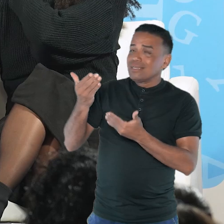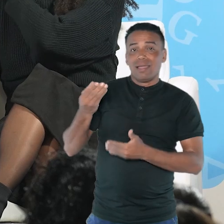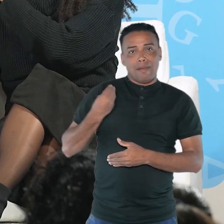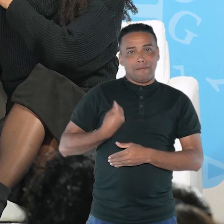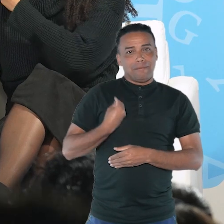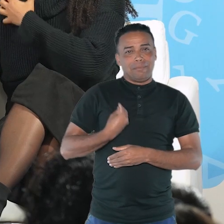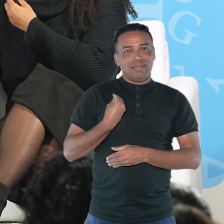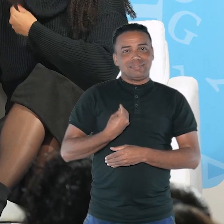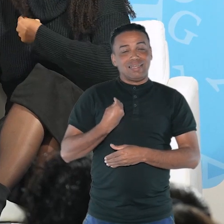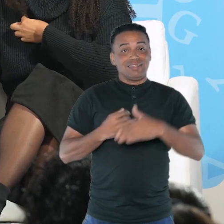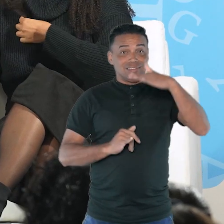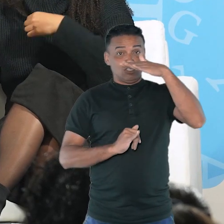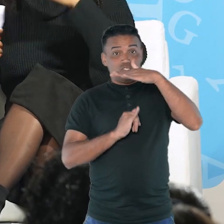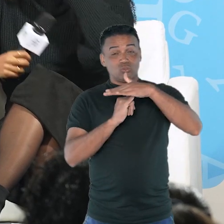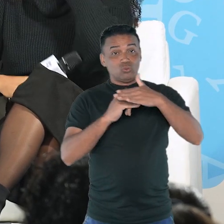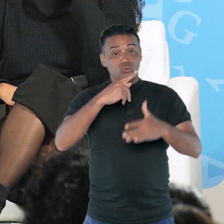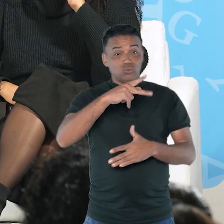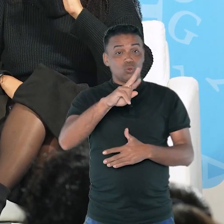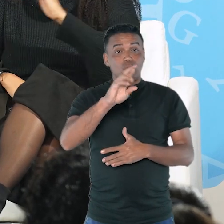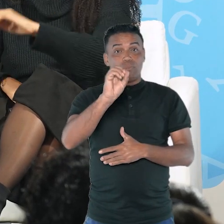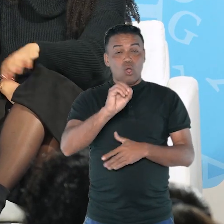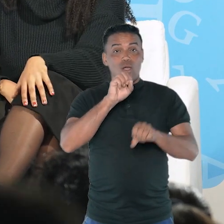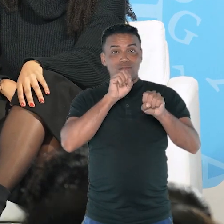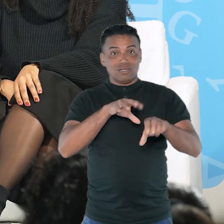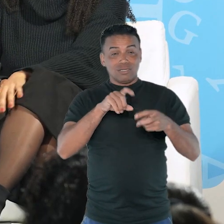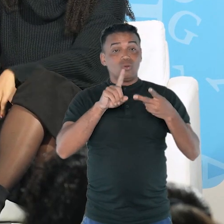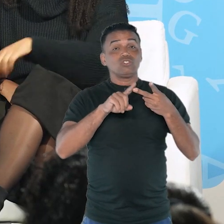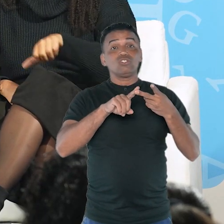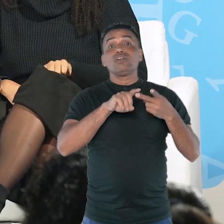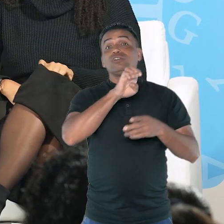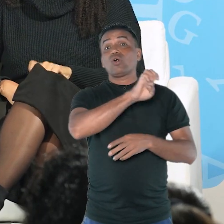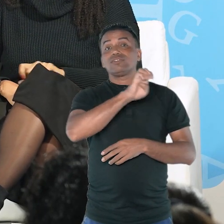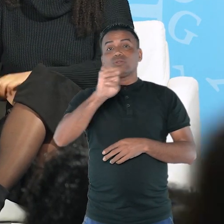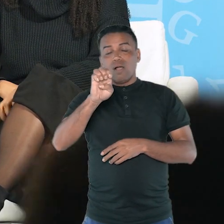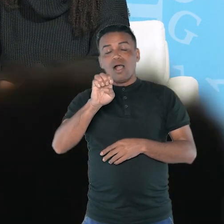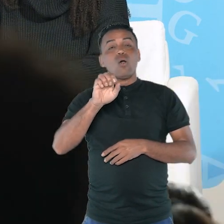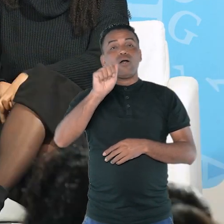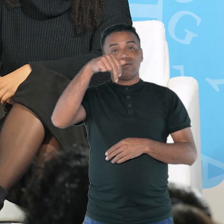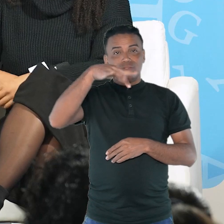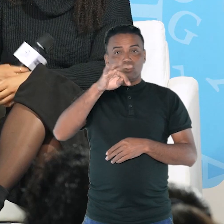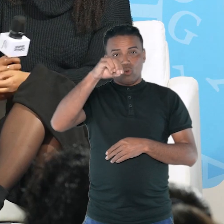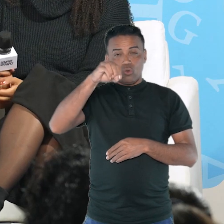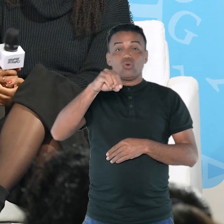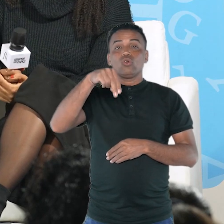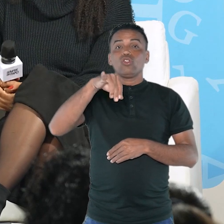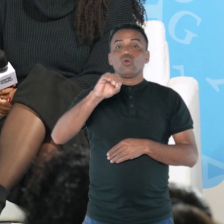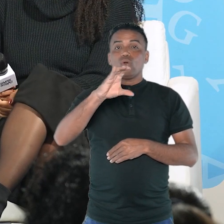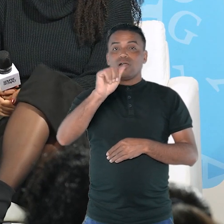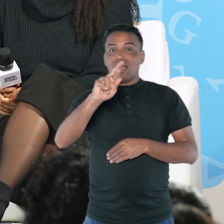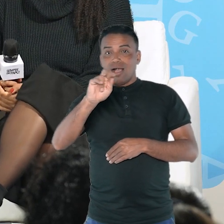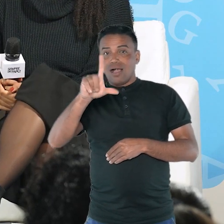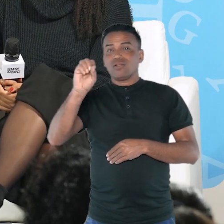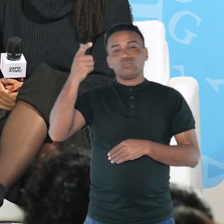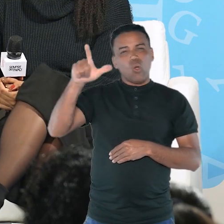né, do Instituto Pro Educação, Escola Estadual Antônio Carlos, Escola Dom Eliseu. Muito obrigado pela participação